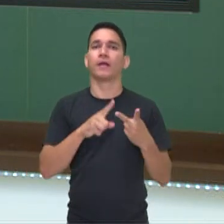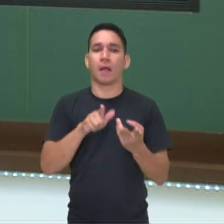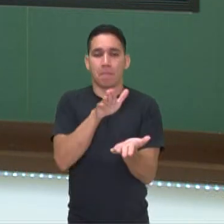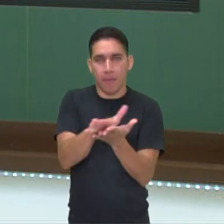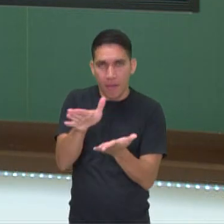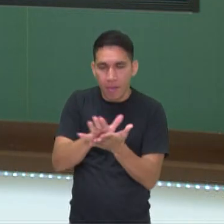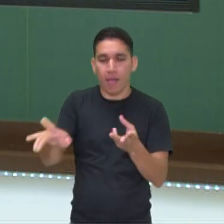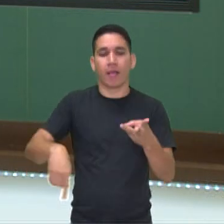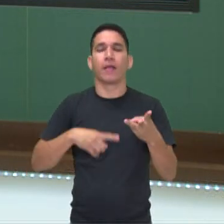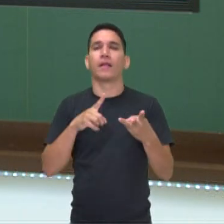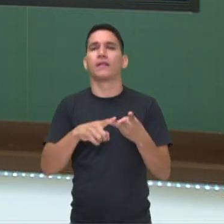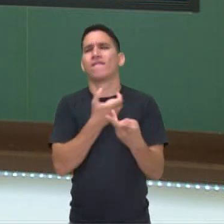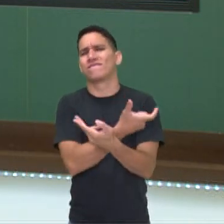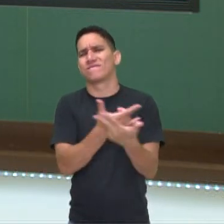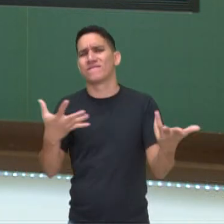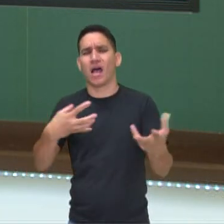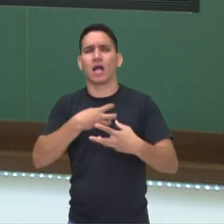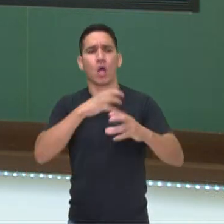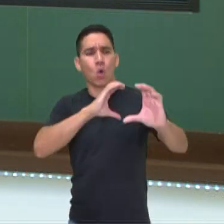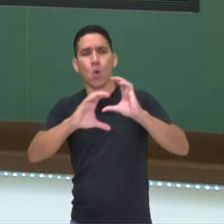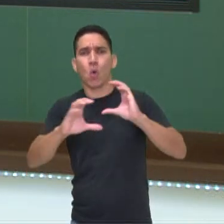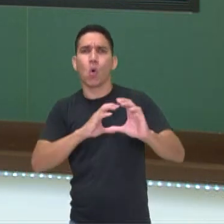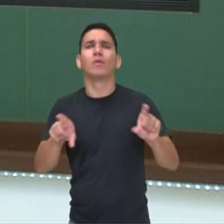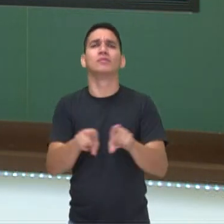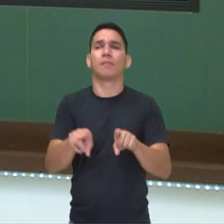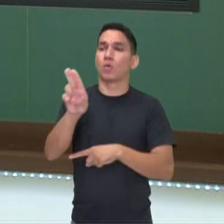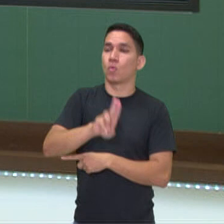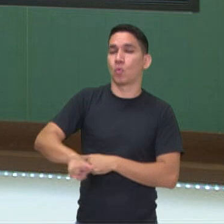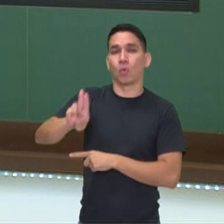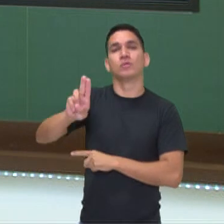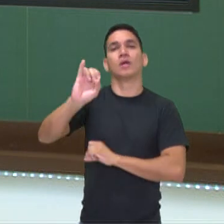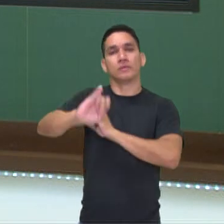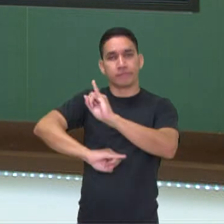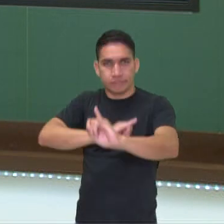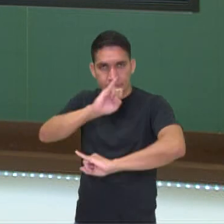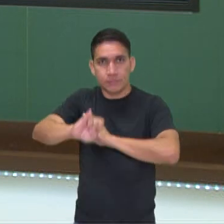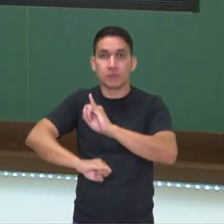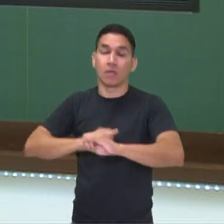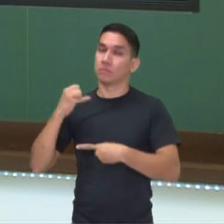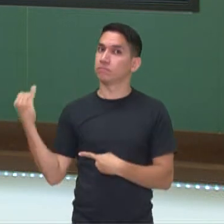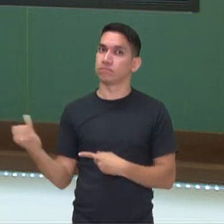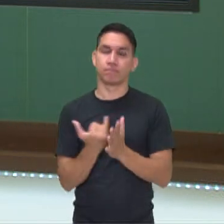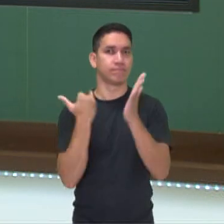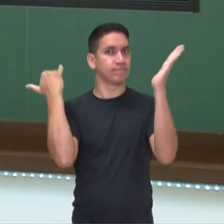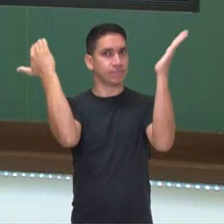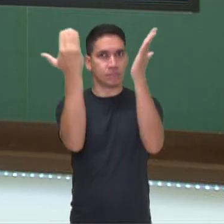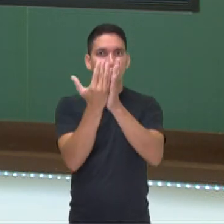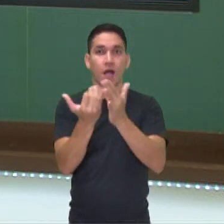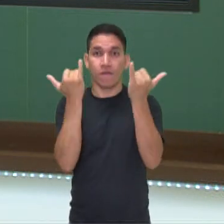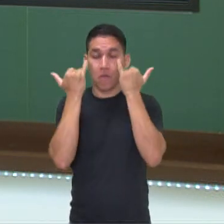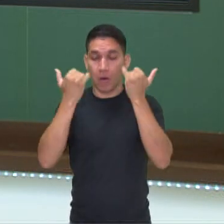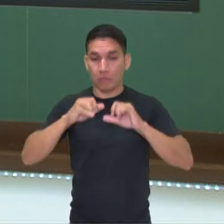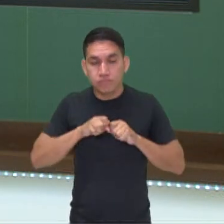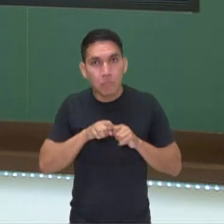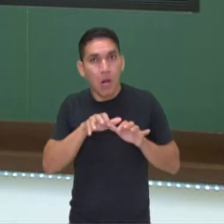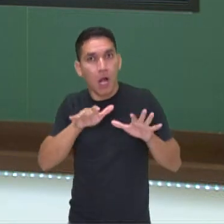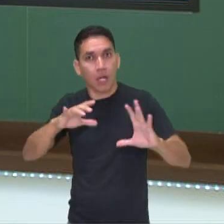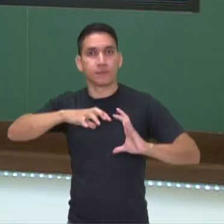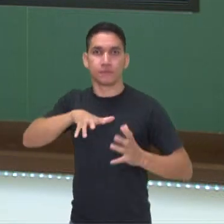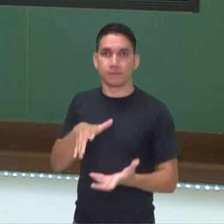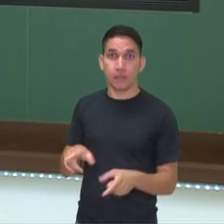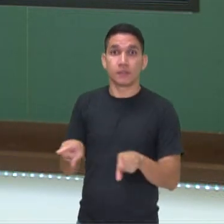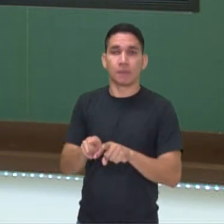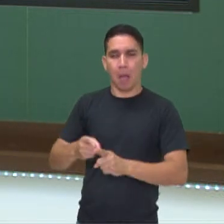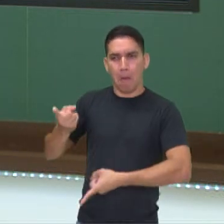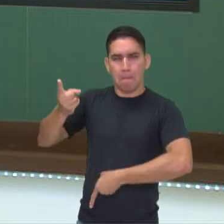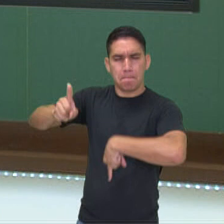meios de comunicação em massa, bem como a internet, têm um papel fundamental para a circulação de informações. E também os